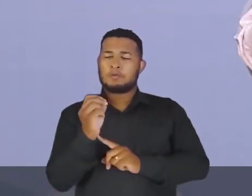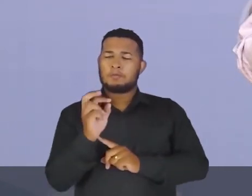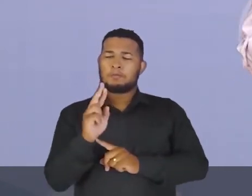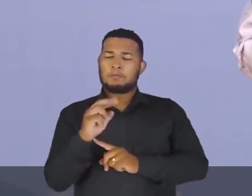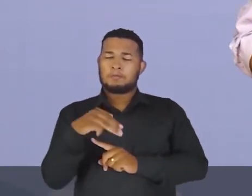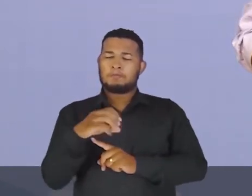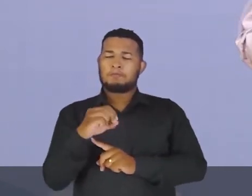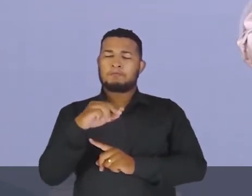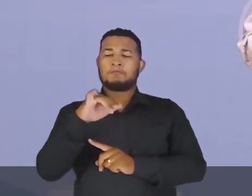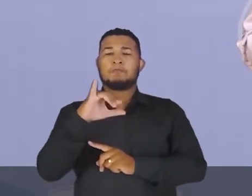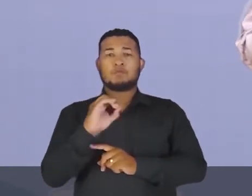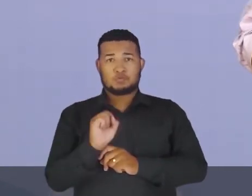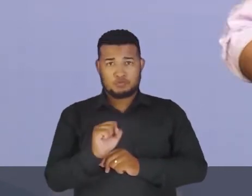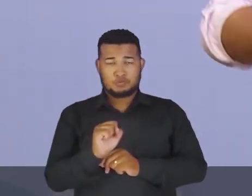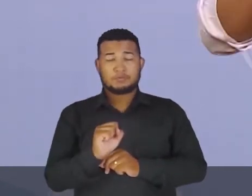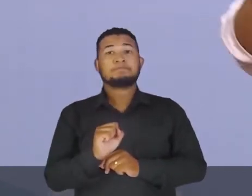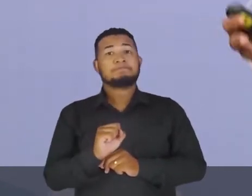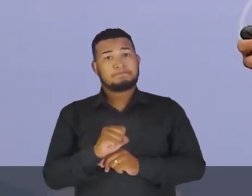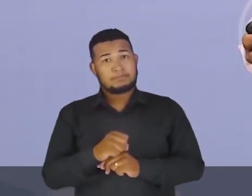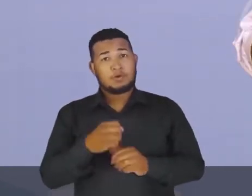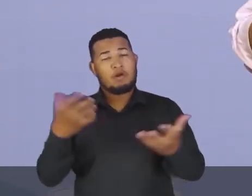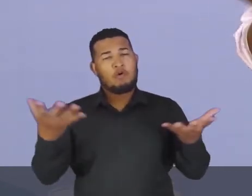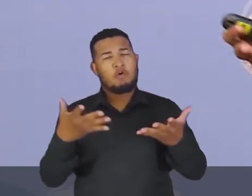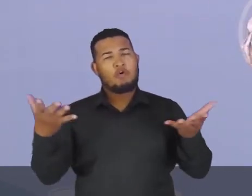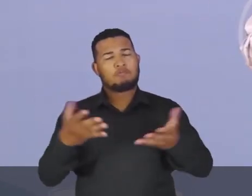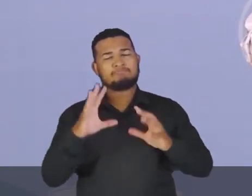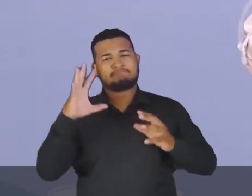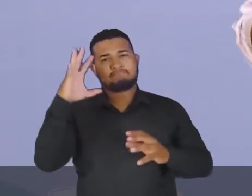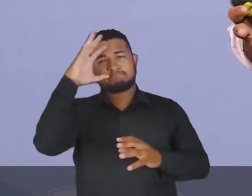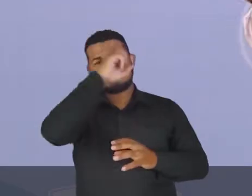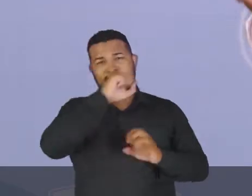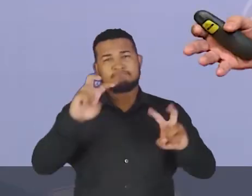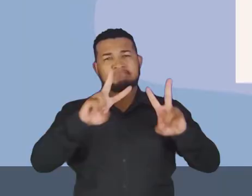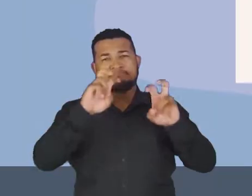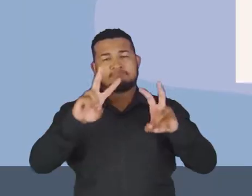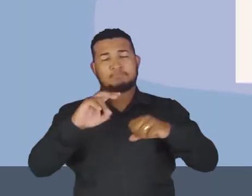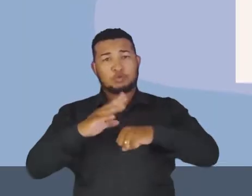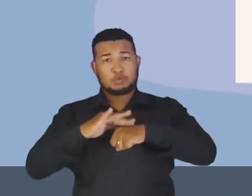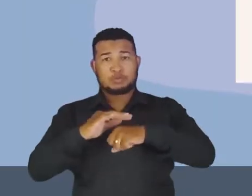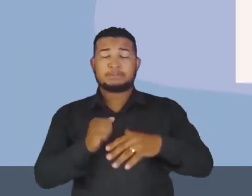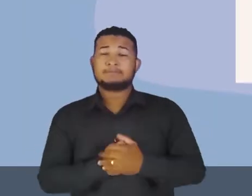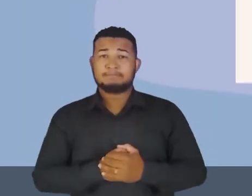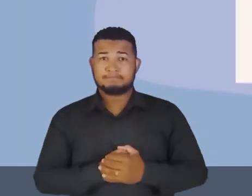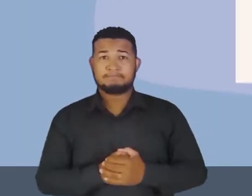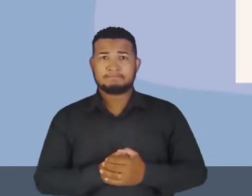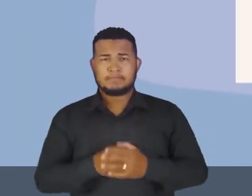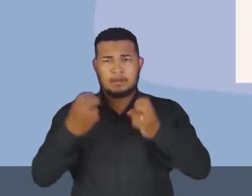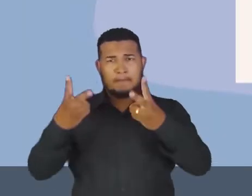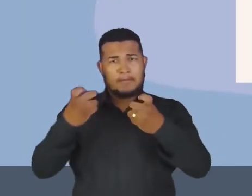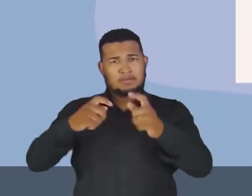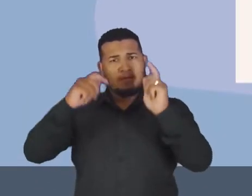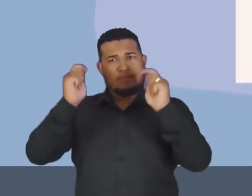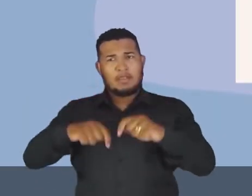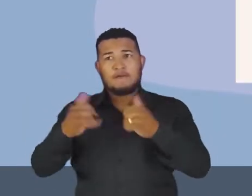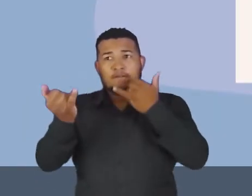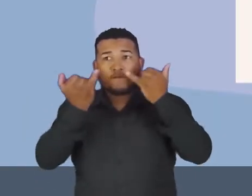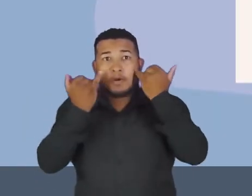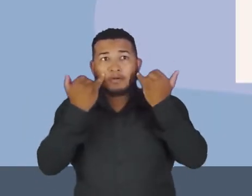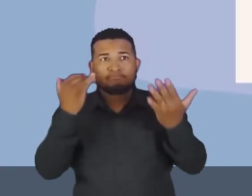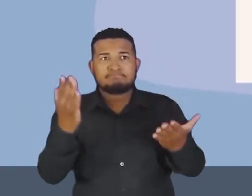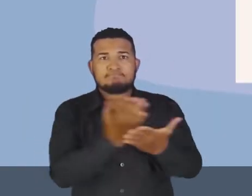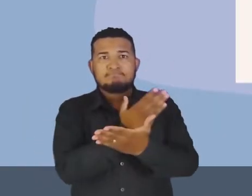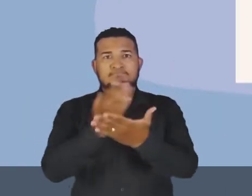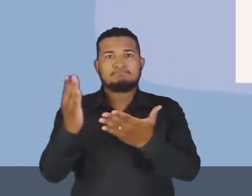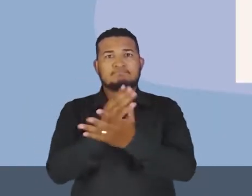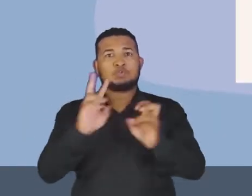um pouquinho mais sobre essa doença. E acompanhe aqui no slide comigo que você pode perceber alguns dados relacionados